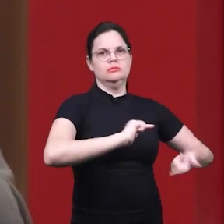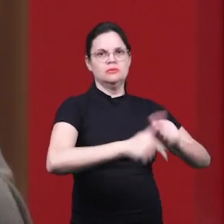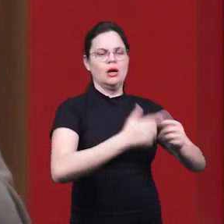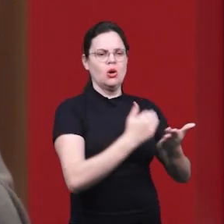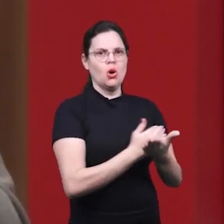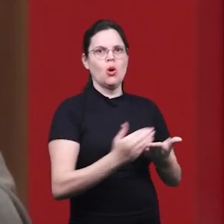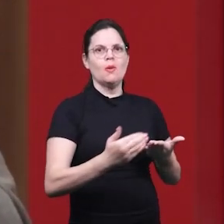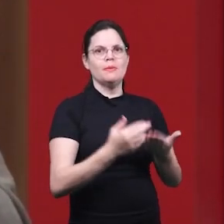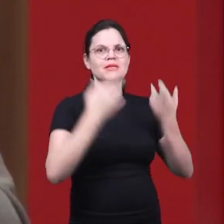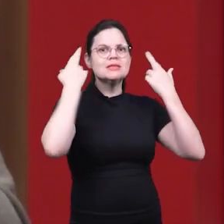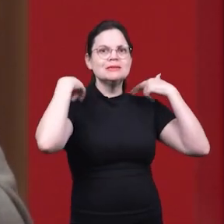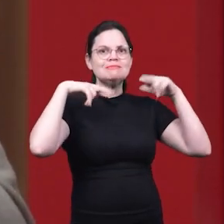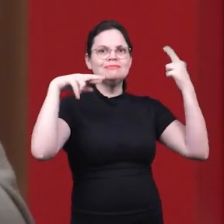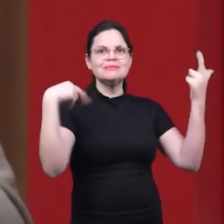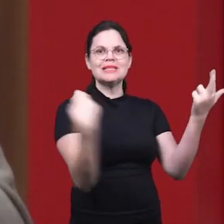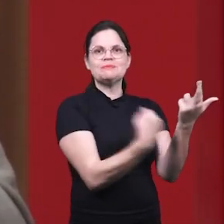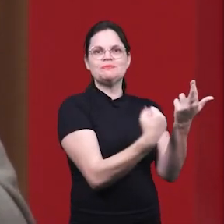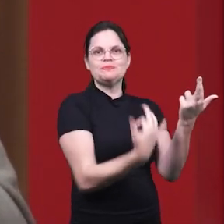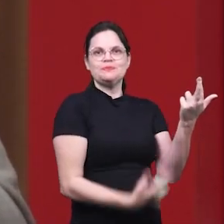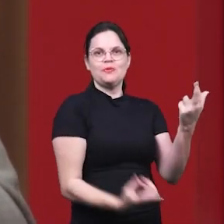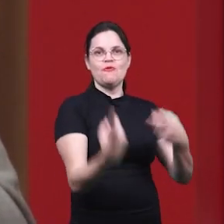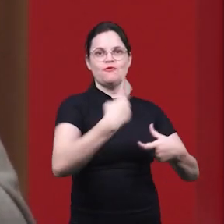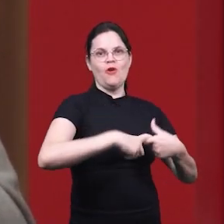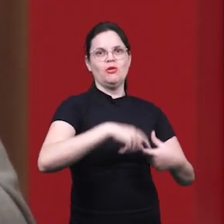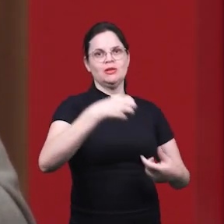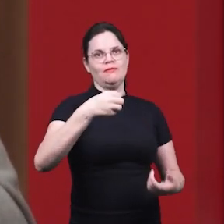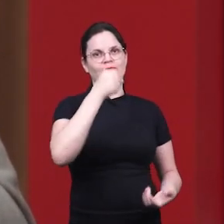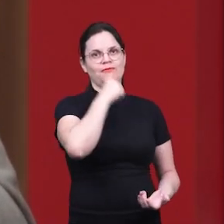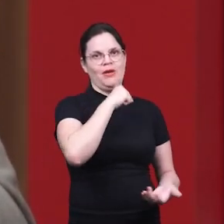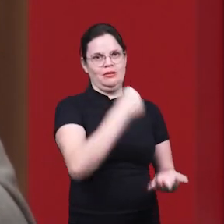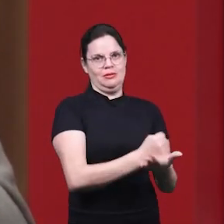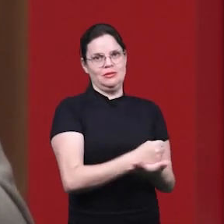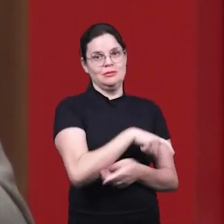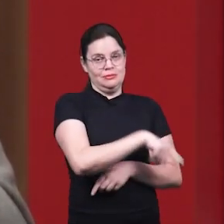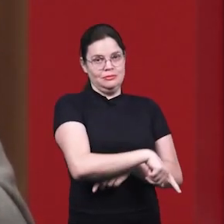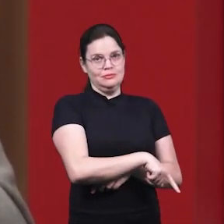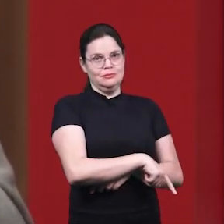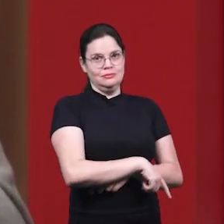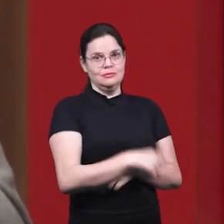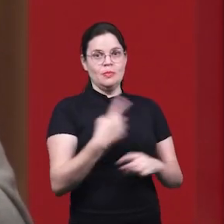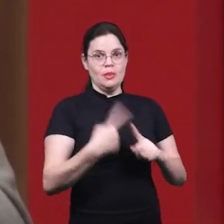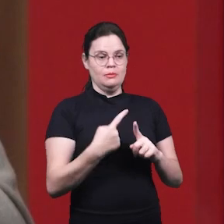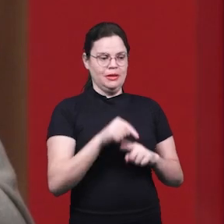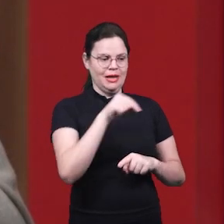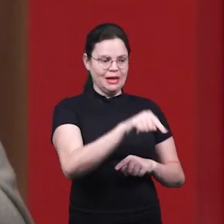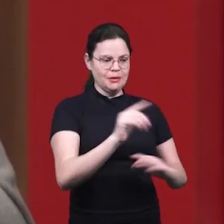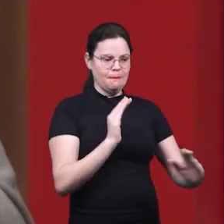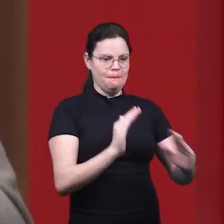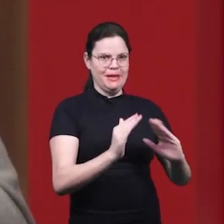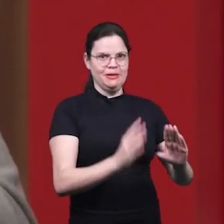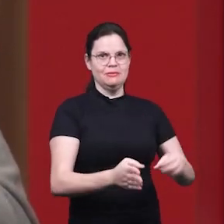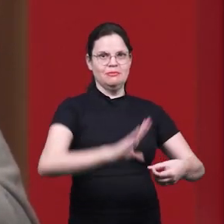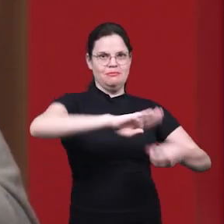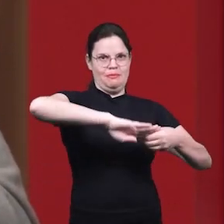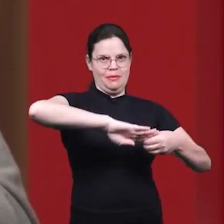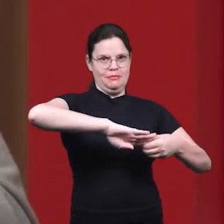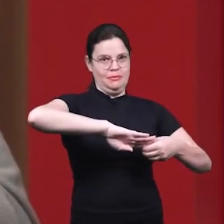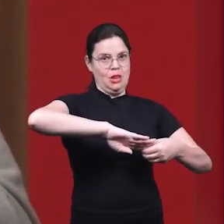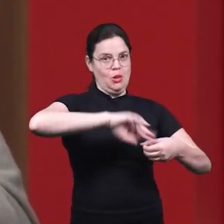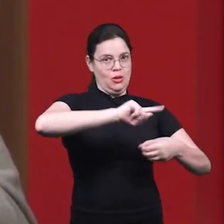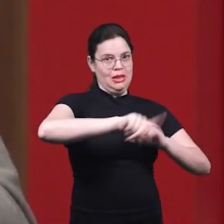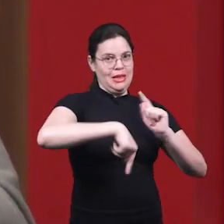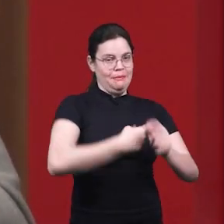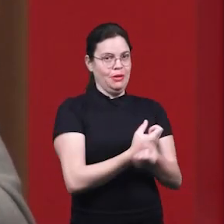uma observação. Quando Israel esteve no cativeiro e voltou do cativeiro, o templo levou 20 anos para ser